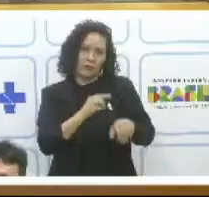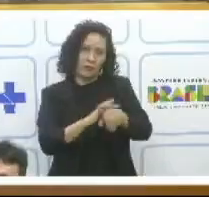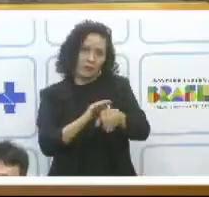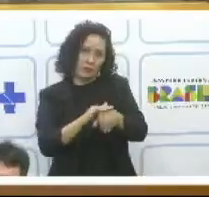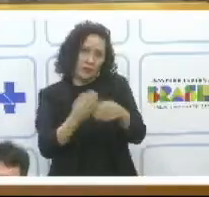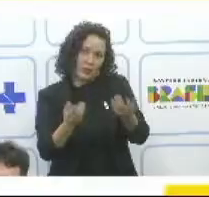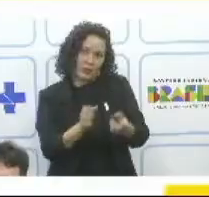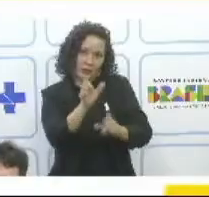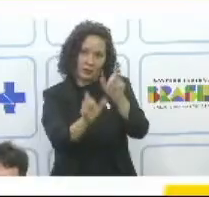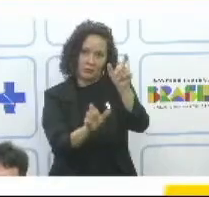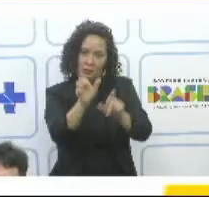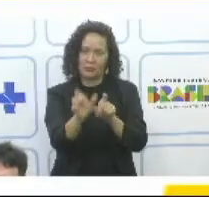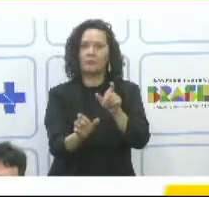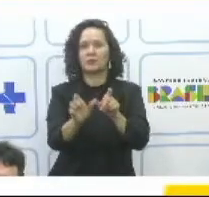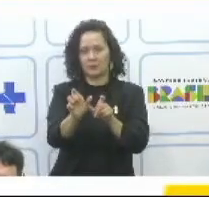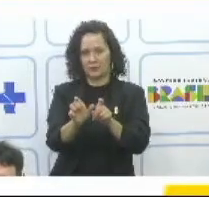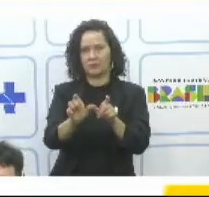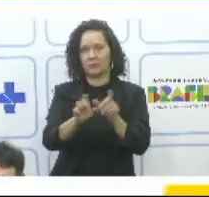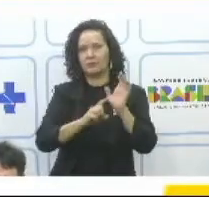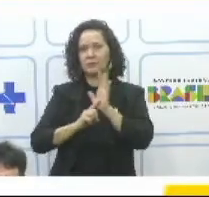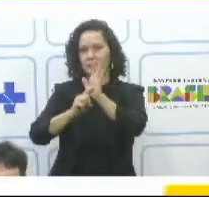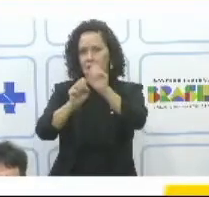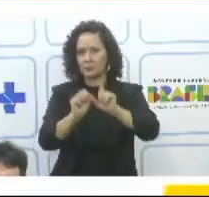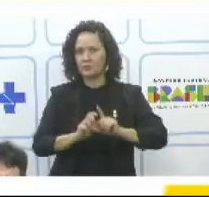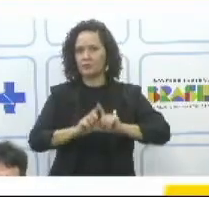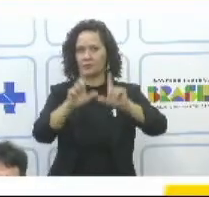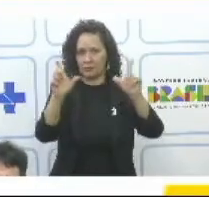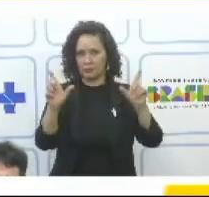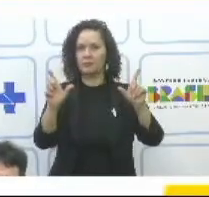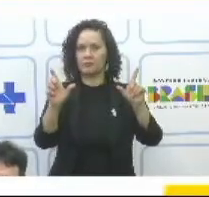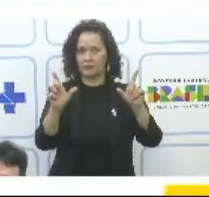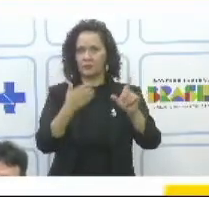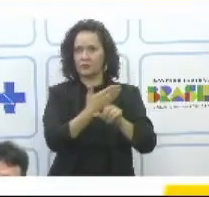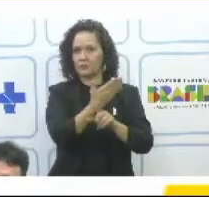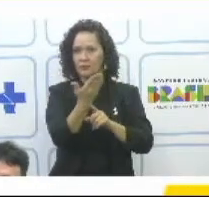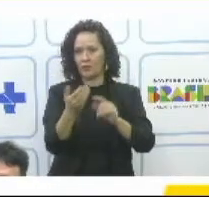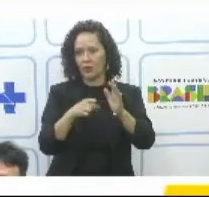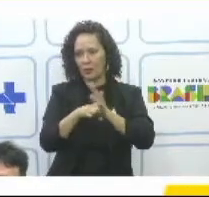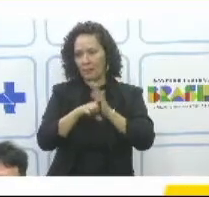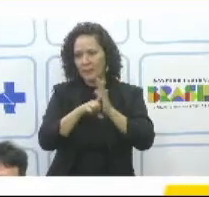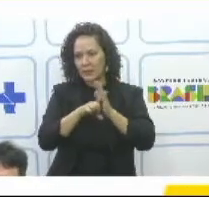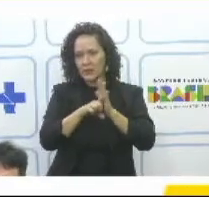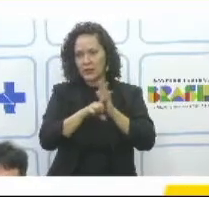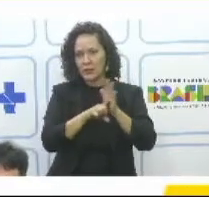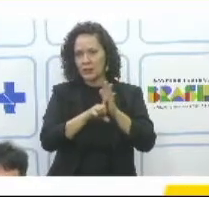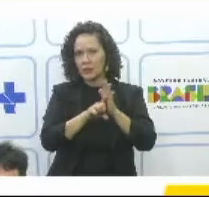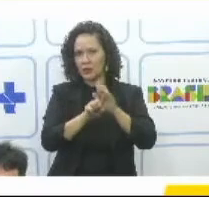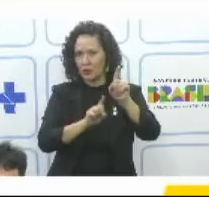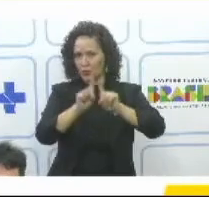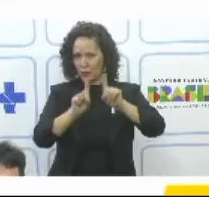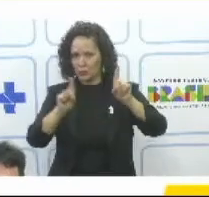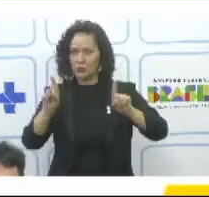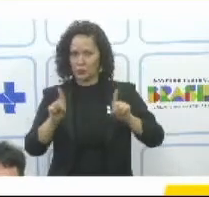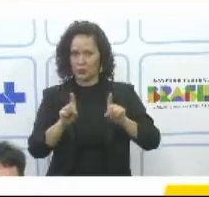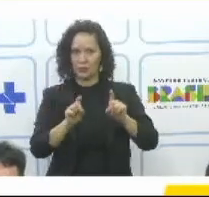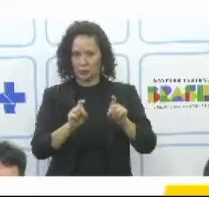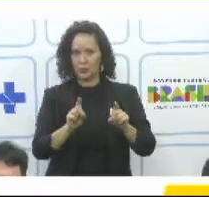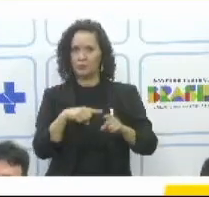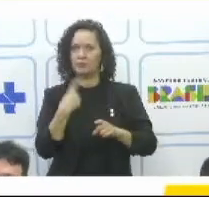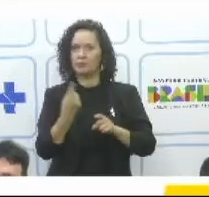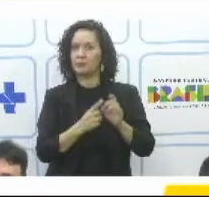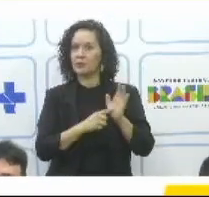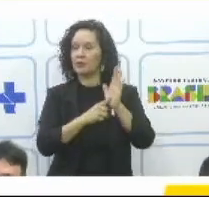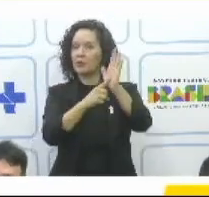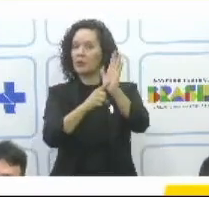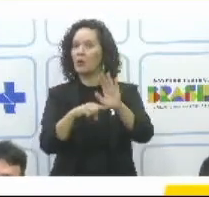Né? E aqui, né, trazendo esse estudo, né, foi colocado na Lancet, né,